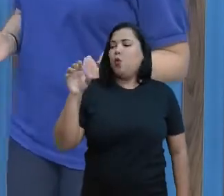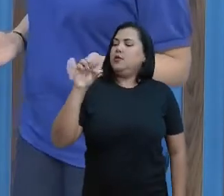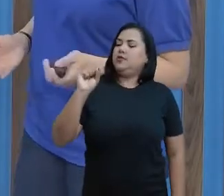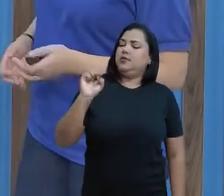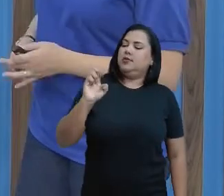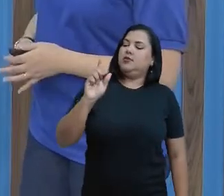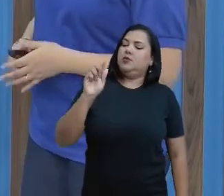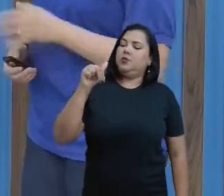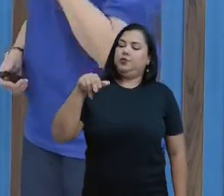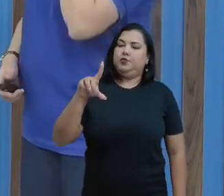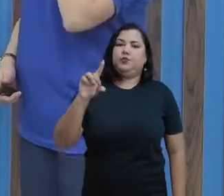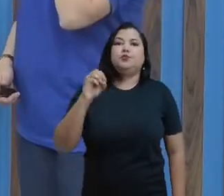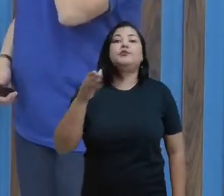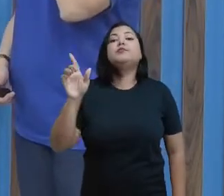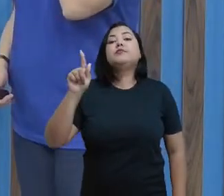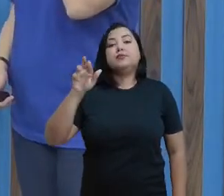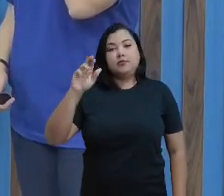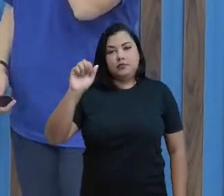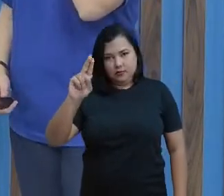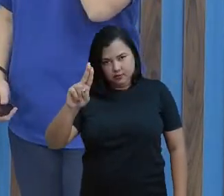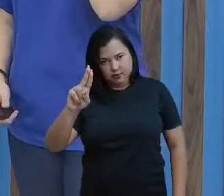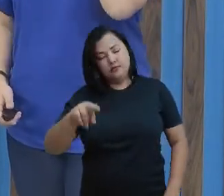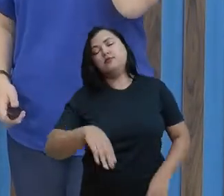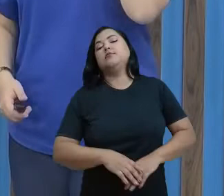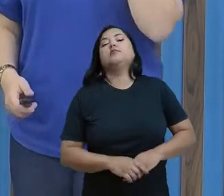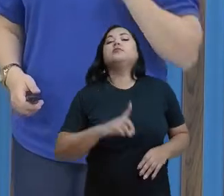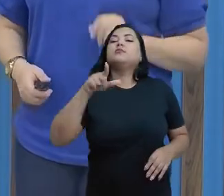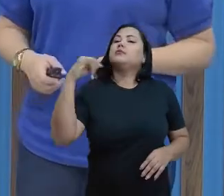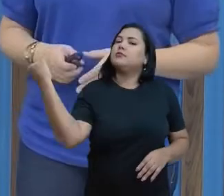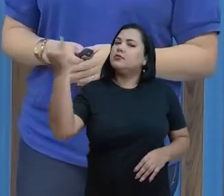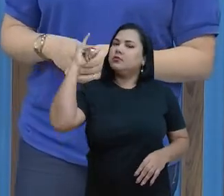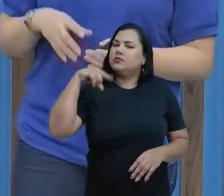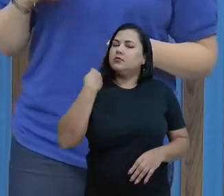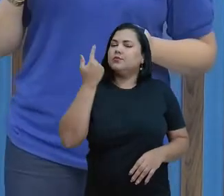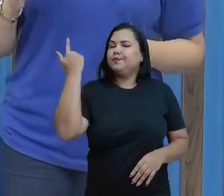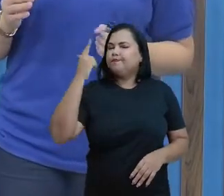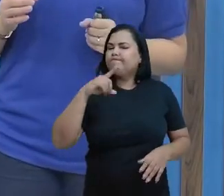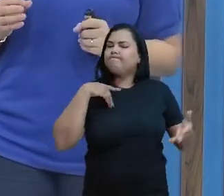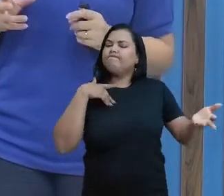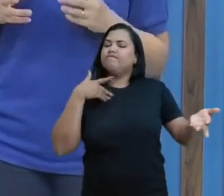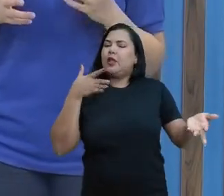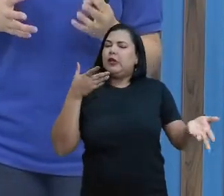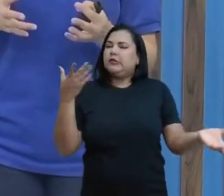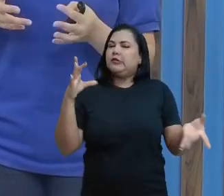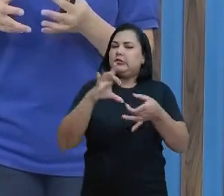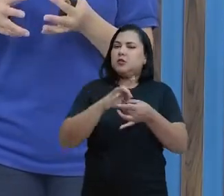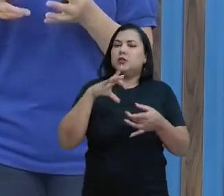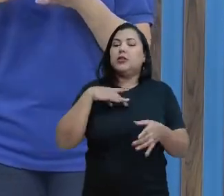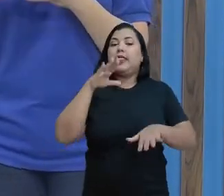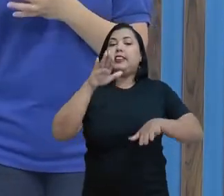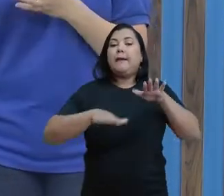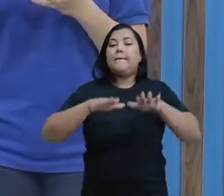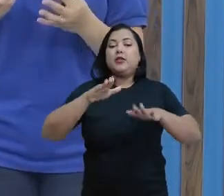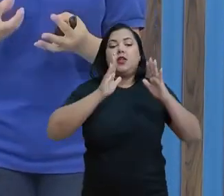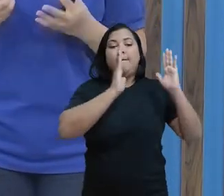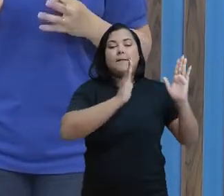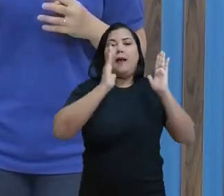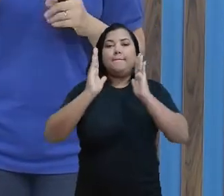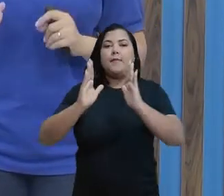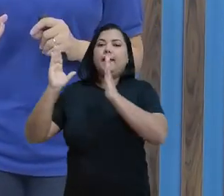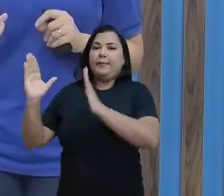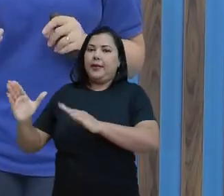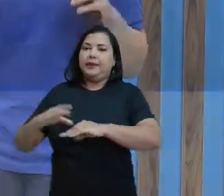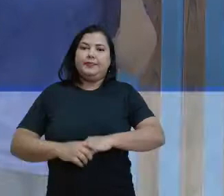tá? Então, ó, é bem importante que a gente consiga fazer a associação de acordo com a posição que cada letra